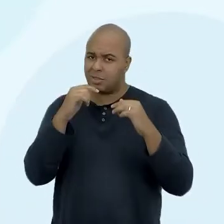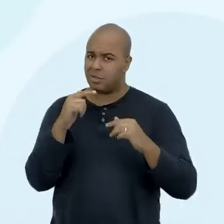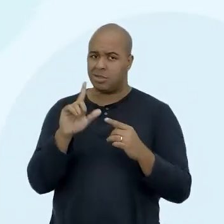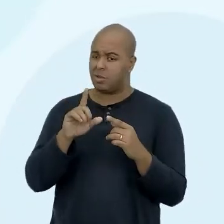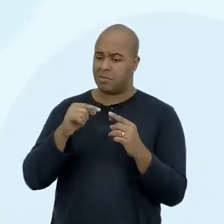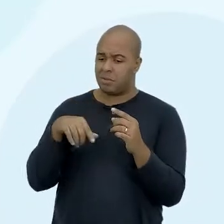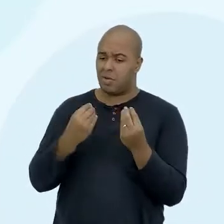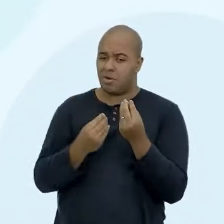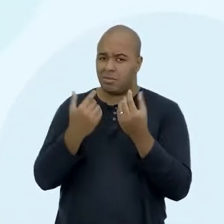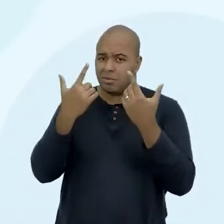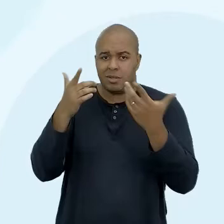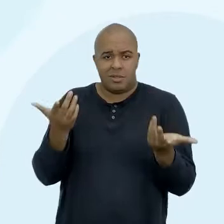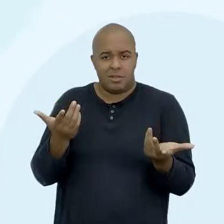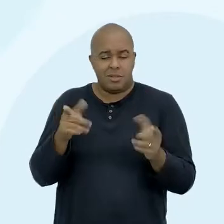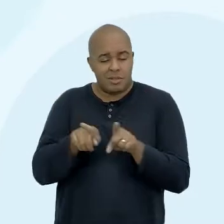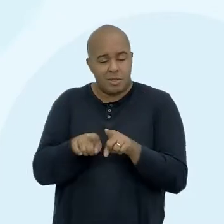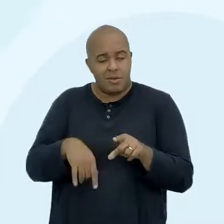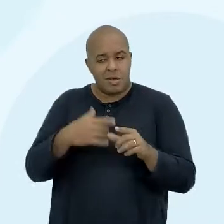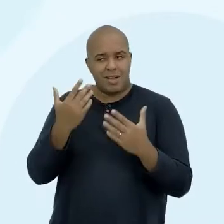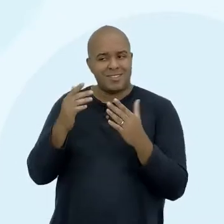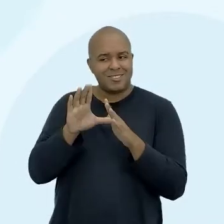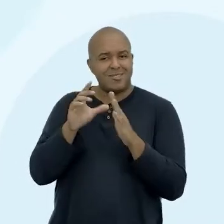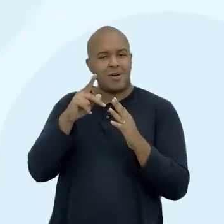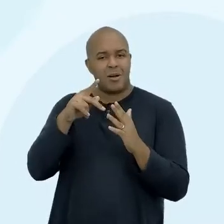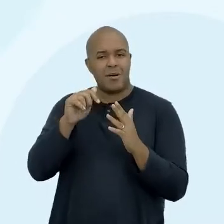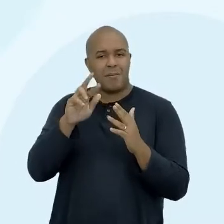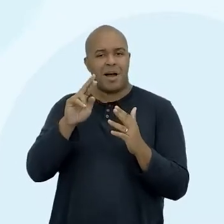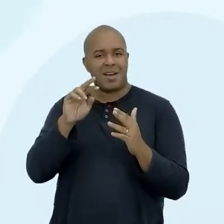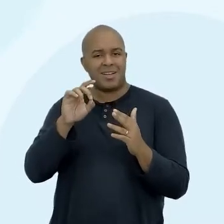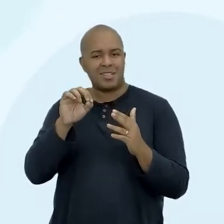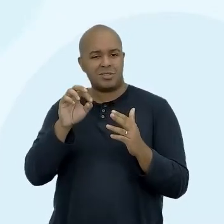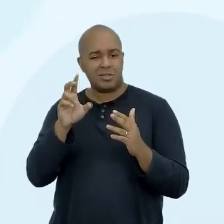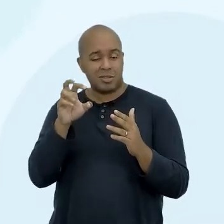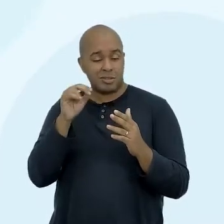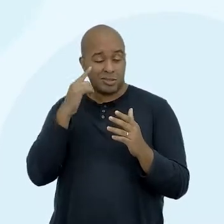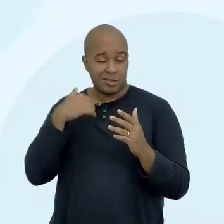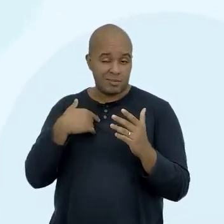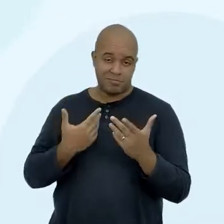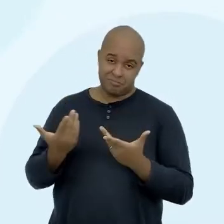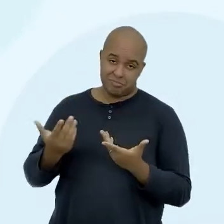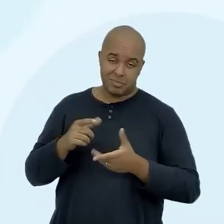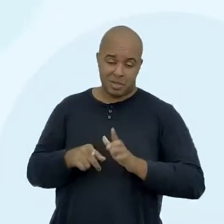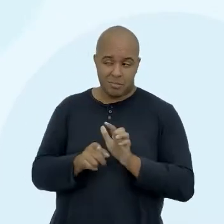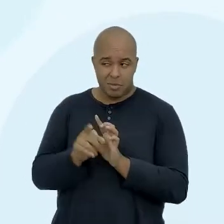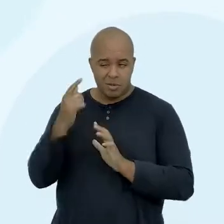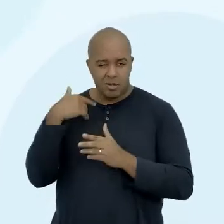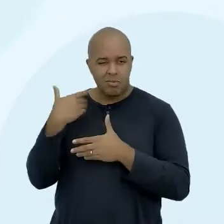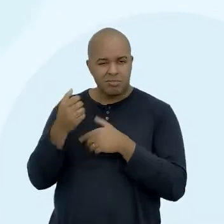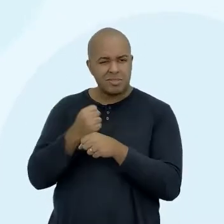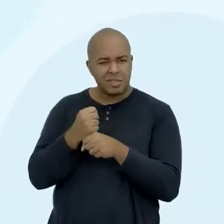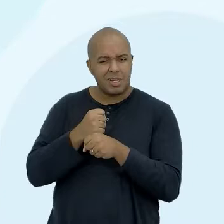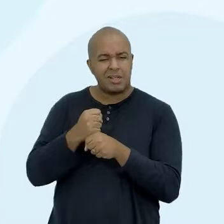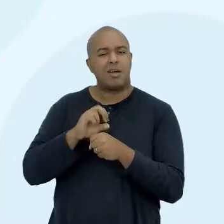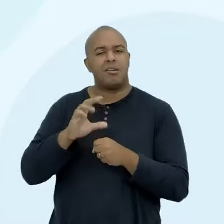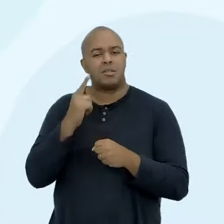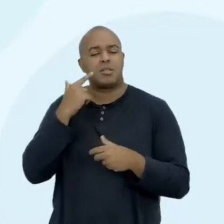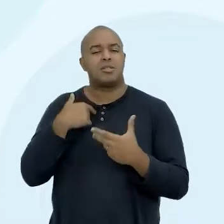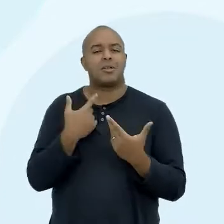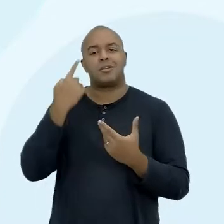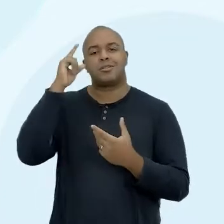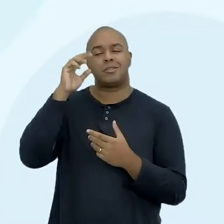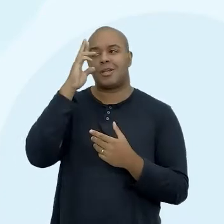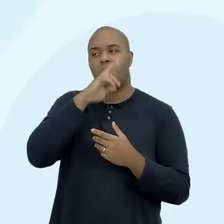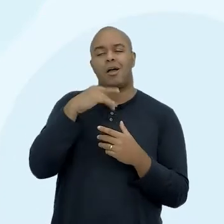não justificáveis, ou seja, é um paradoxo, né? Então tá aí, né? Durante muito tempo, a ideia